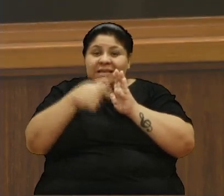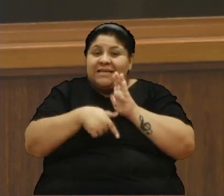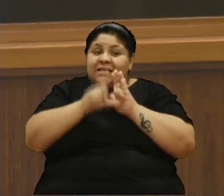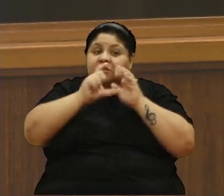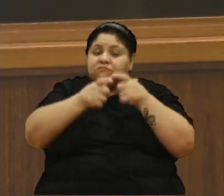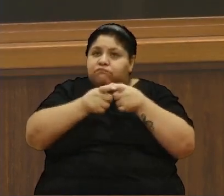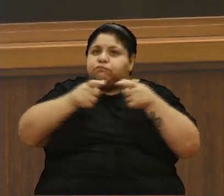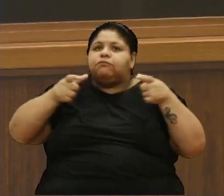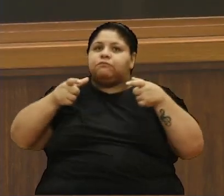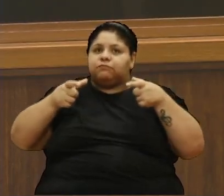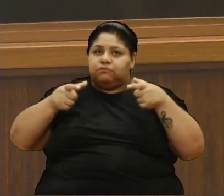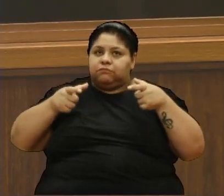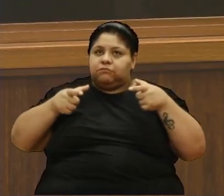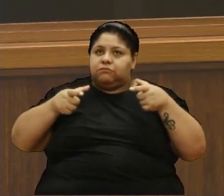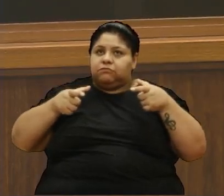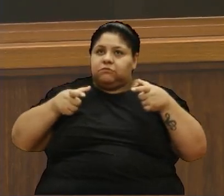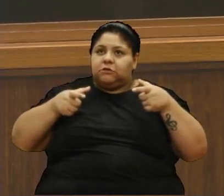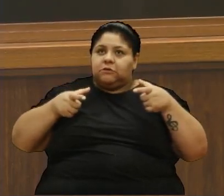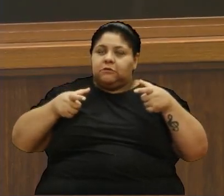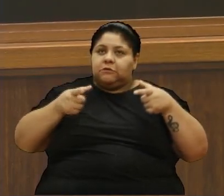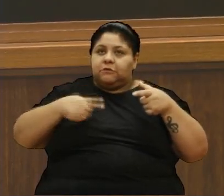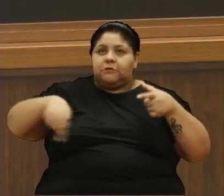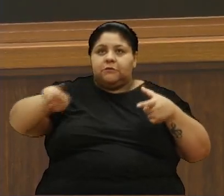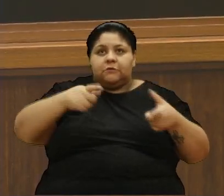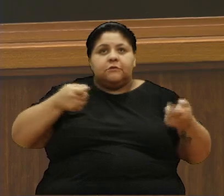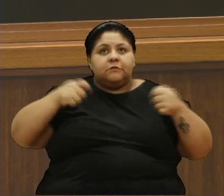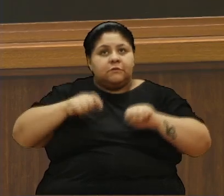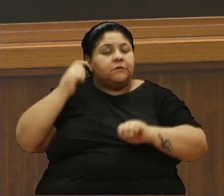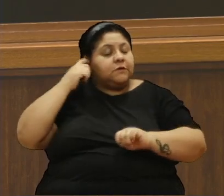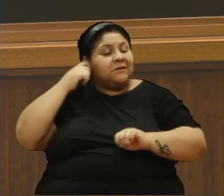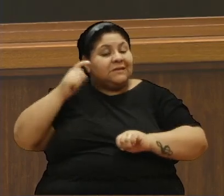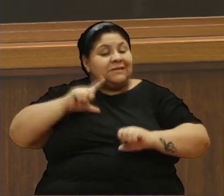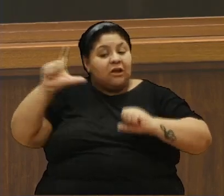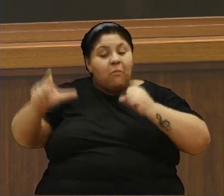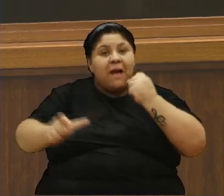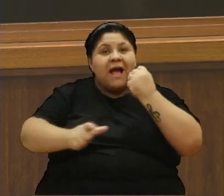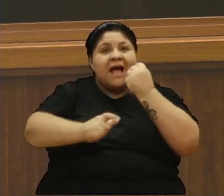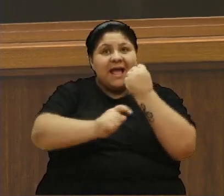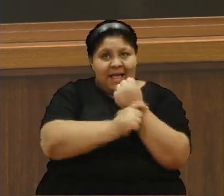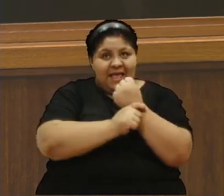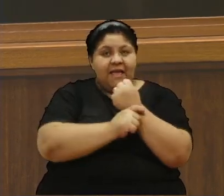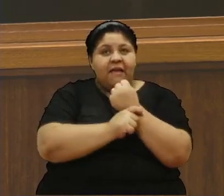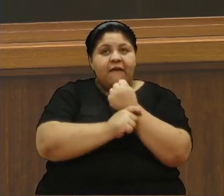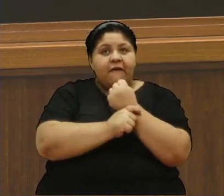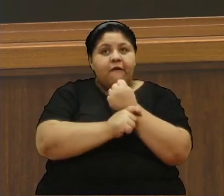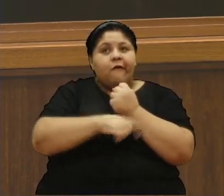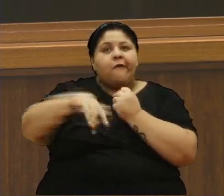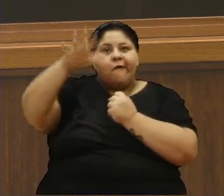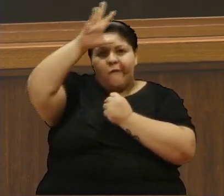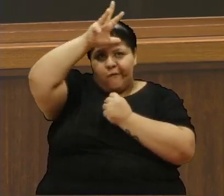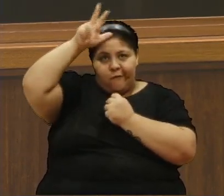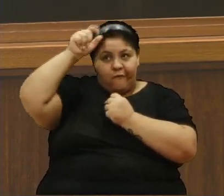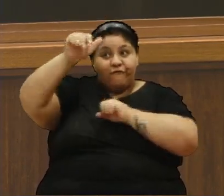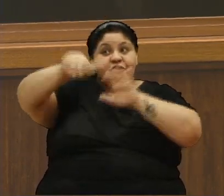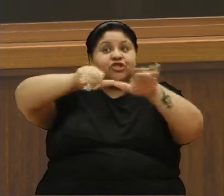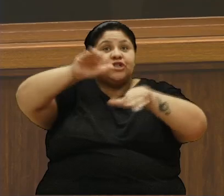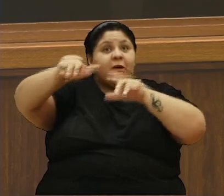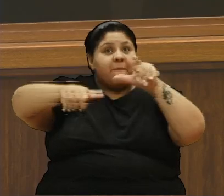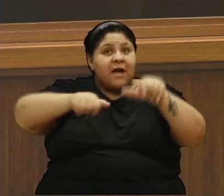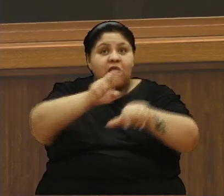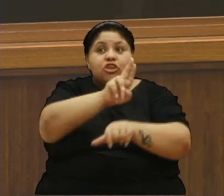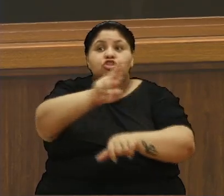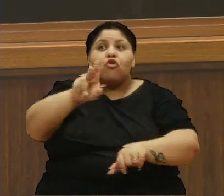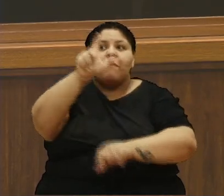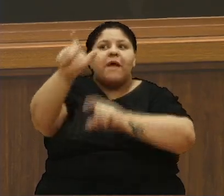ampliar, só por ampliar, a gente precisa ter uma garantia de que o município vai chamar pessoas, vai abrir